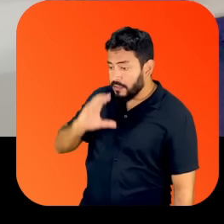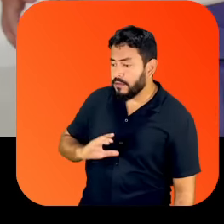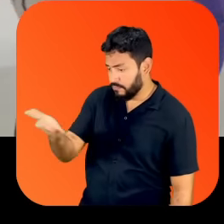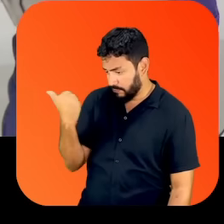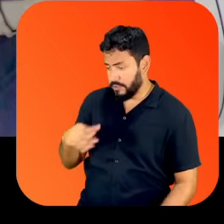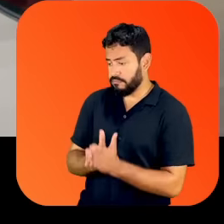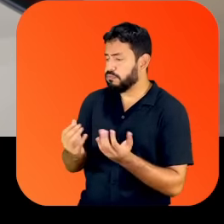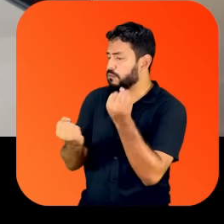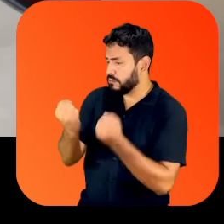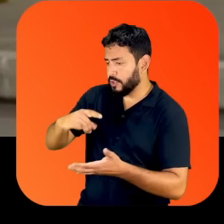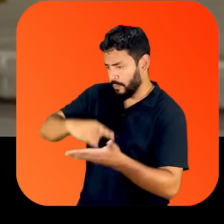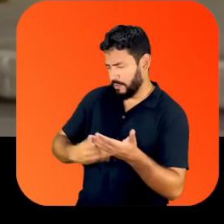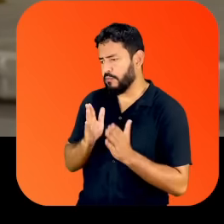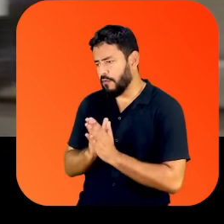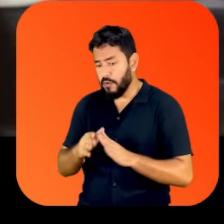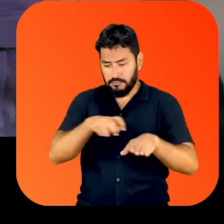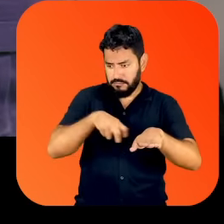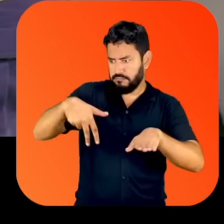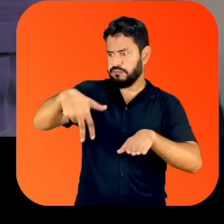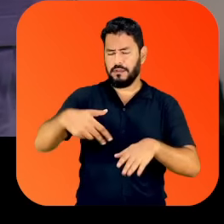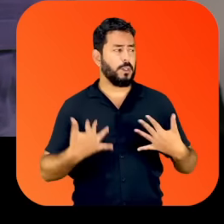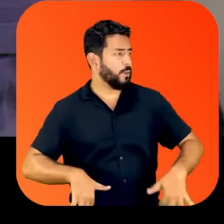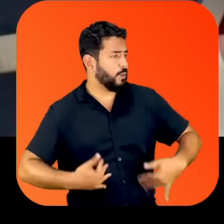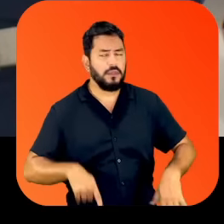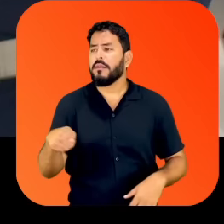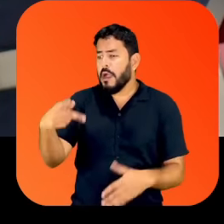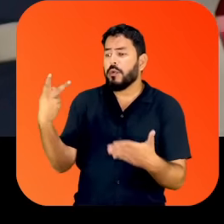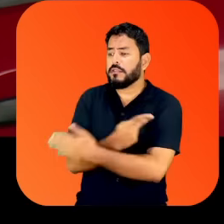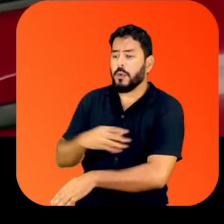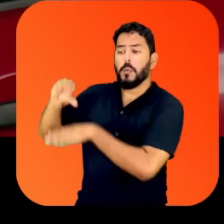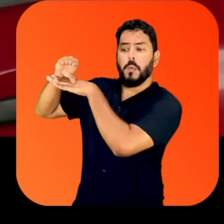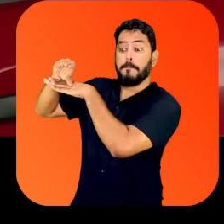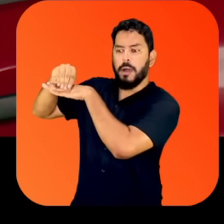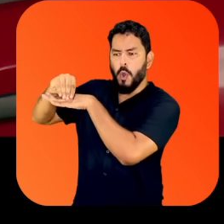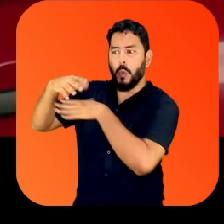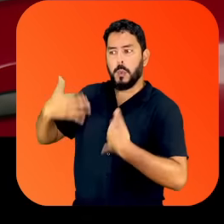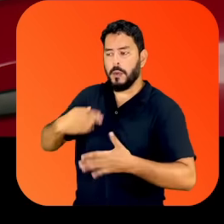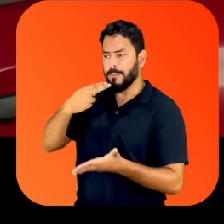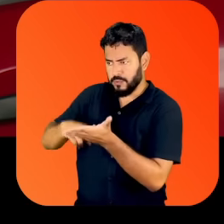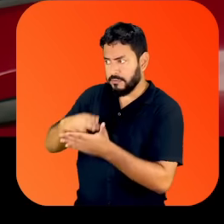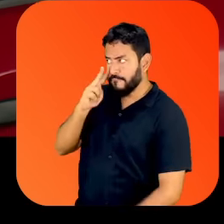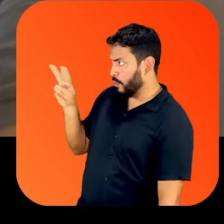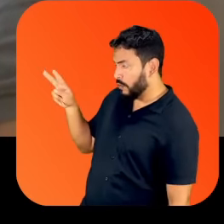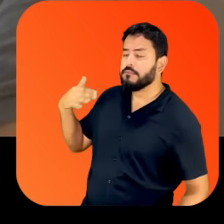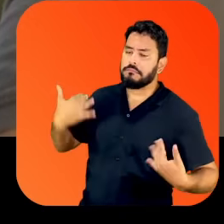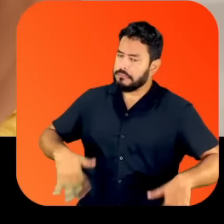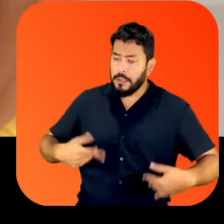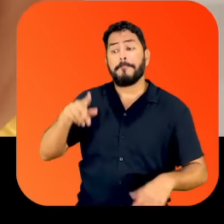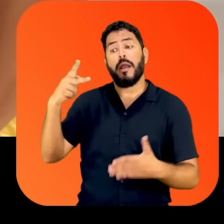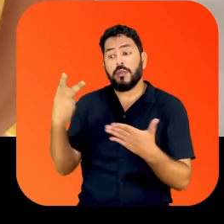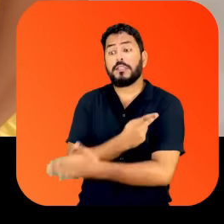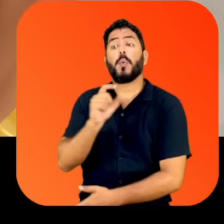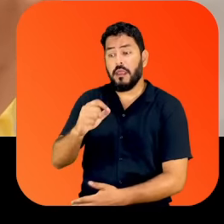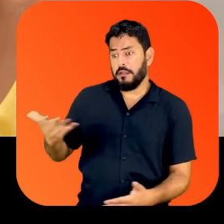Bom dia, cidadão. É habilitação em documento, gentileza. O senhor pode sair do veículo? Ai, Deus. Você viu que acabou de passar pela fiscalização eletrônica? Sim.